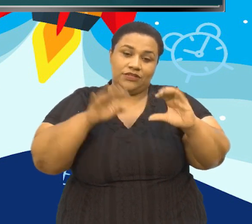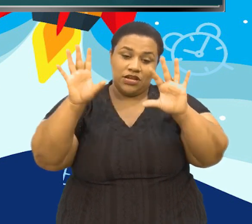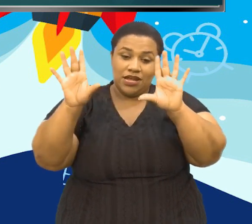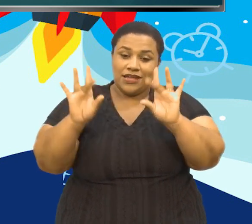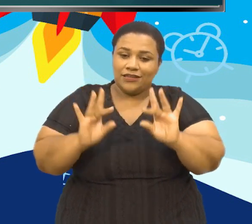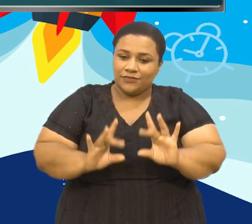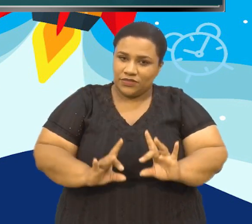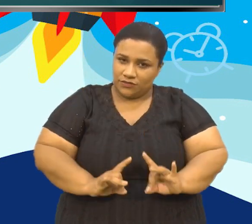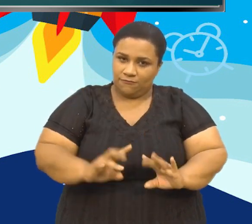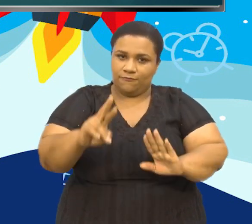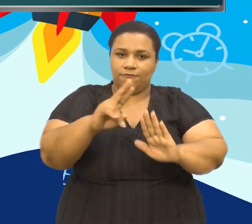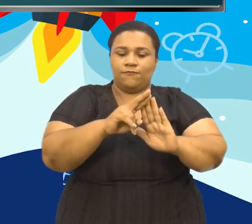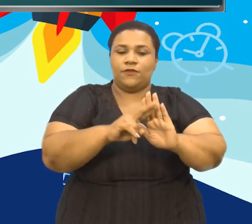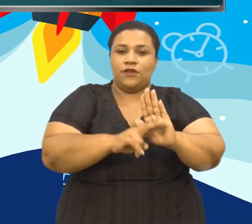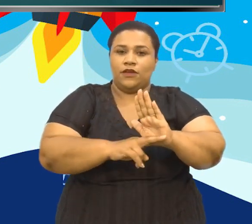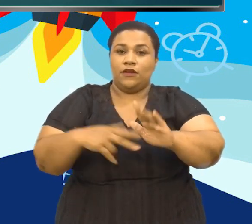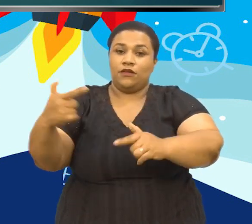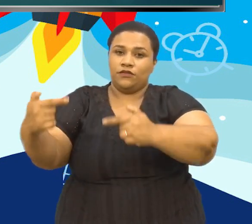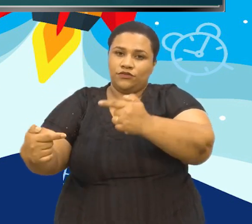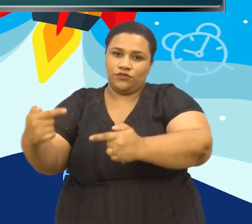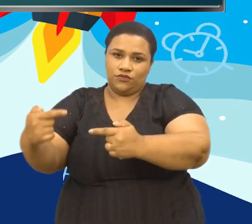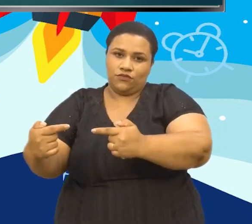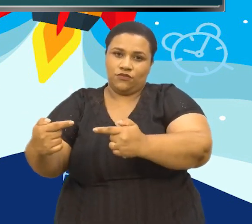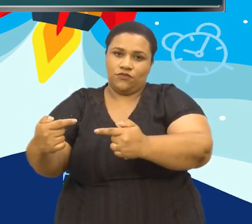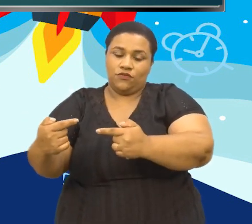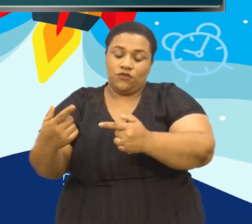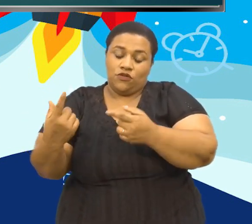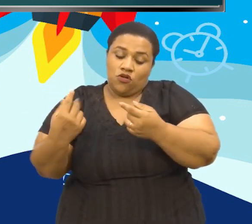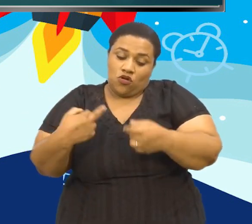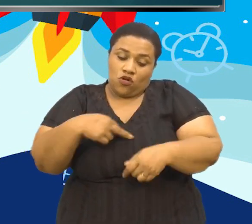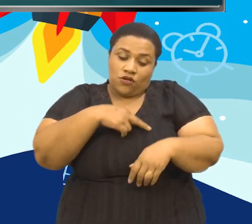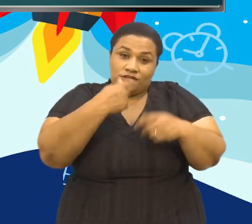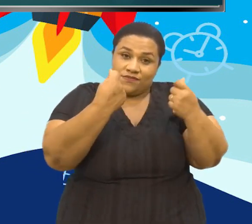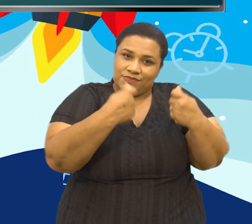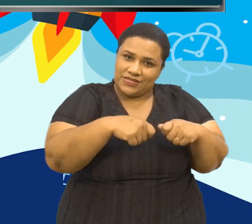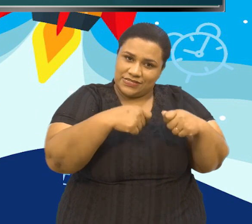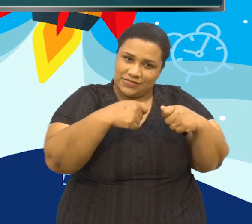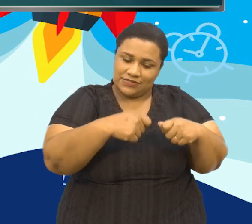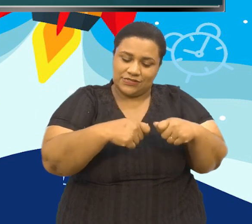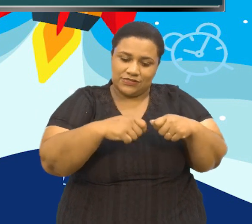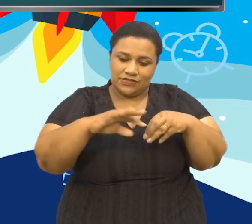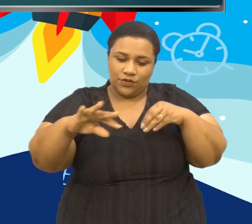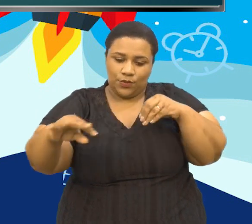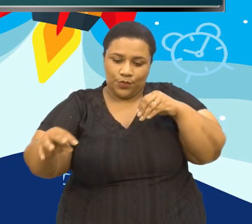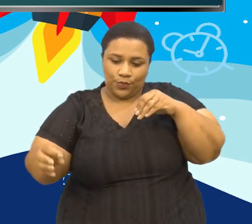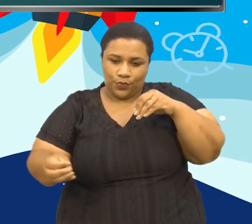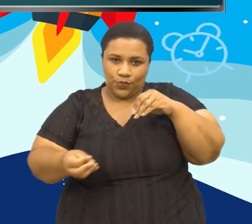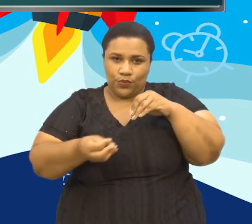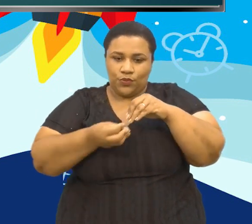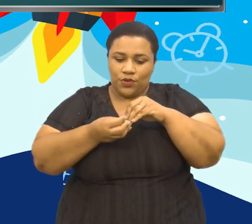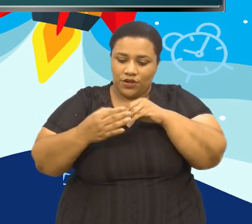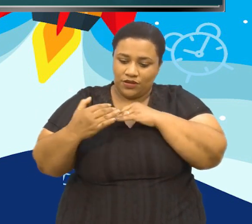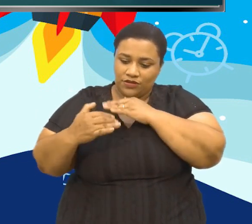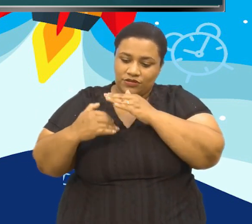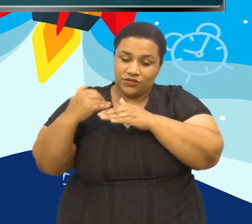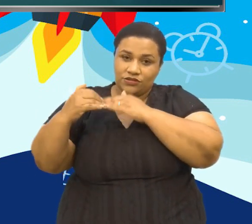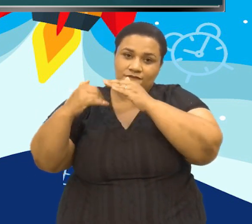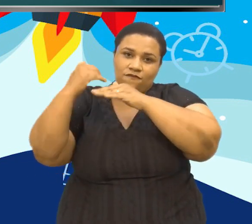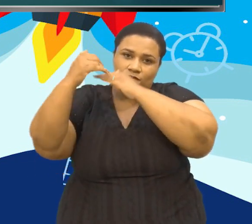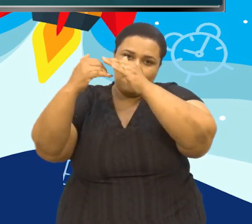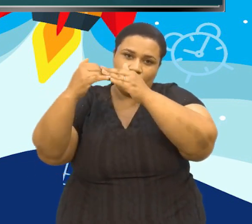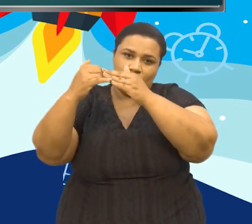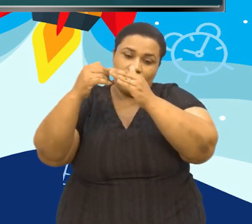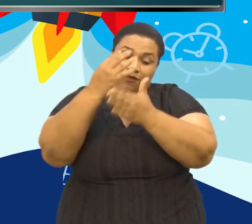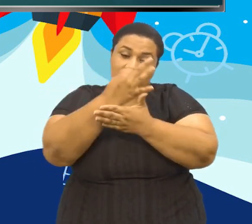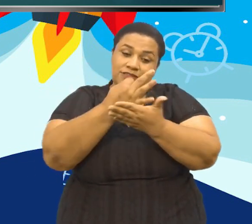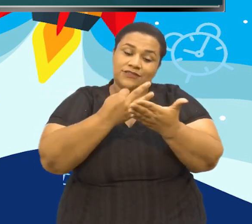ela é específica da regra de jogo. Nós temos que montar de uma certa forma, nós precisamos produzir este